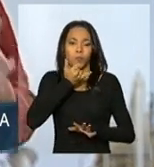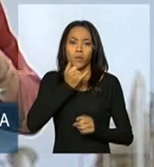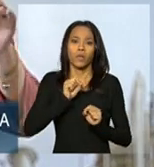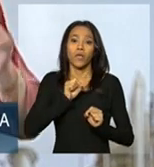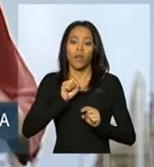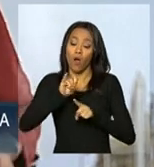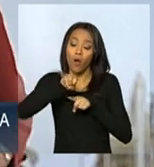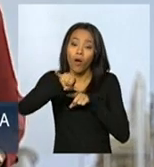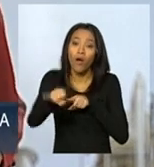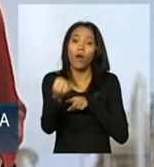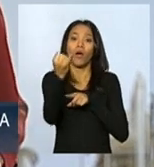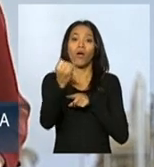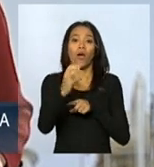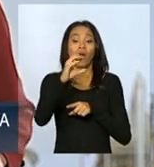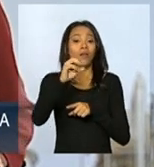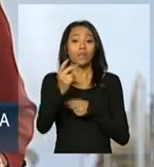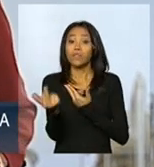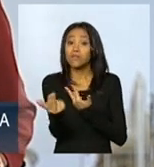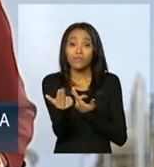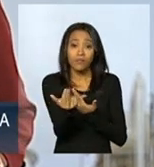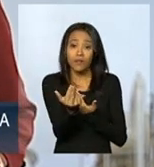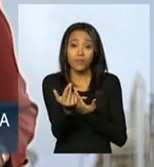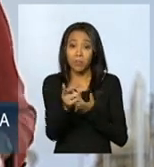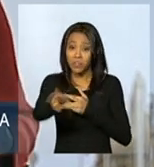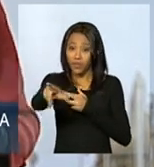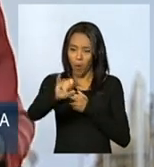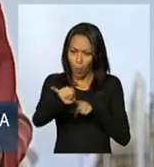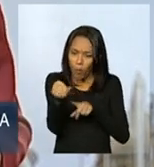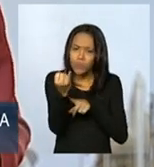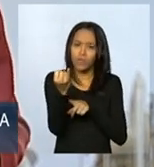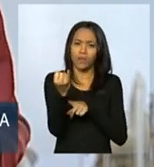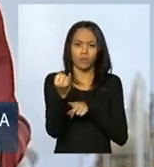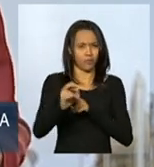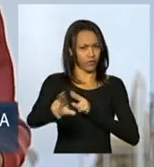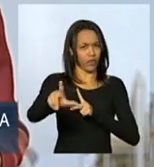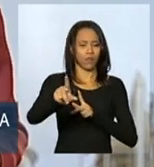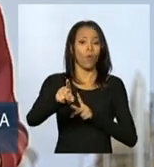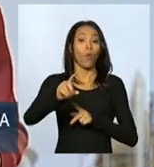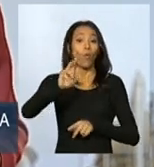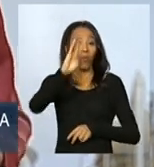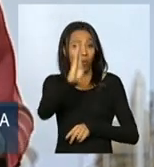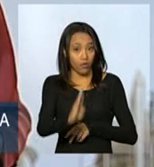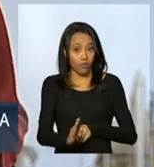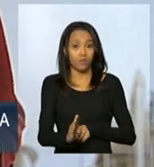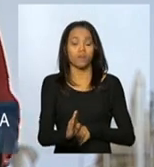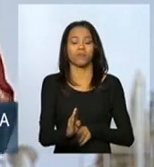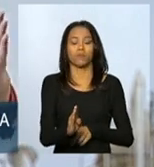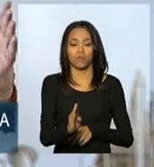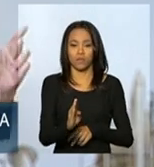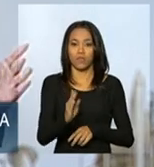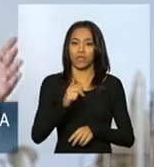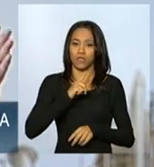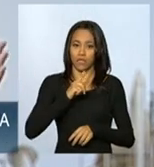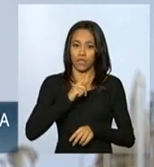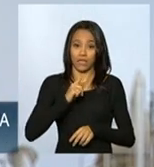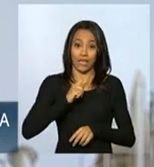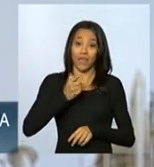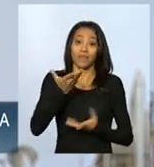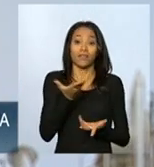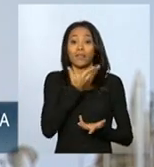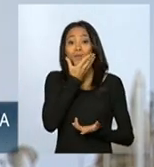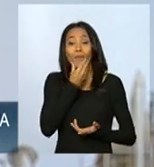As oportunidades não podem ser diferentes. O Brasil tem de ser um país que os brasileirinhos